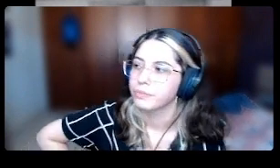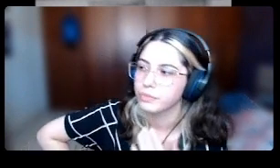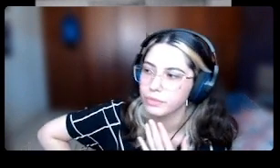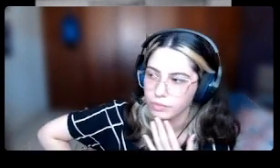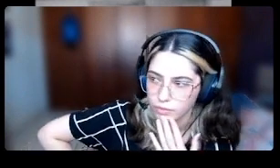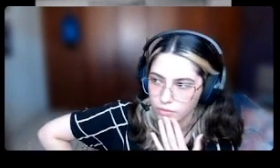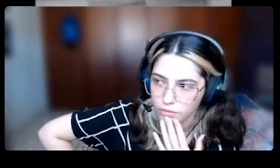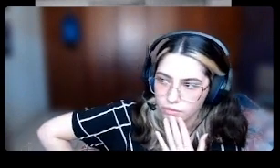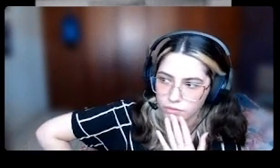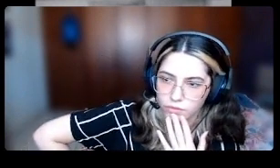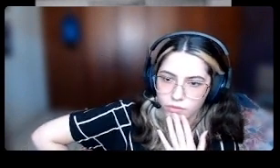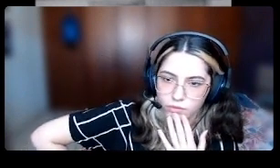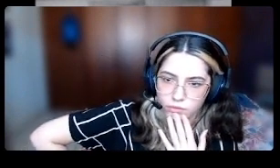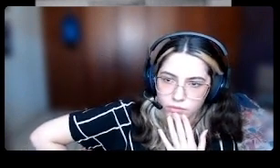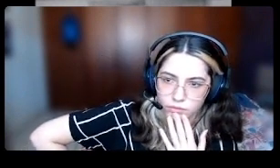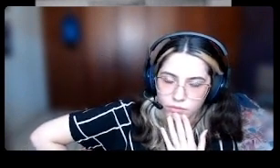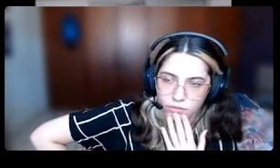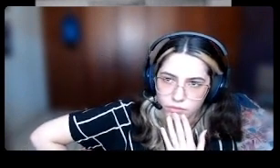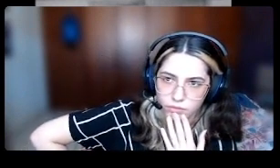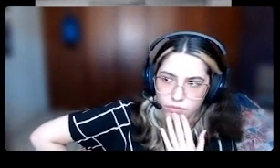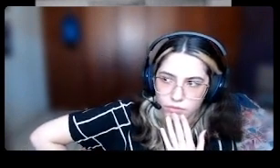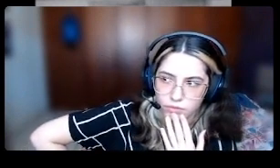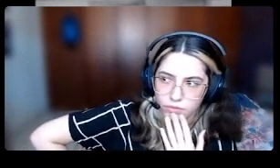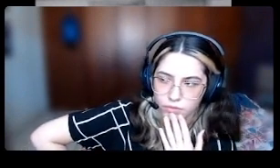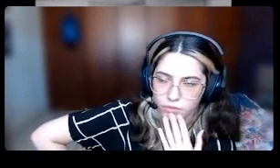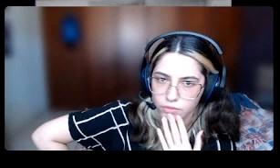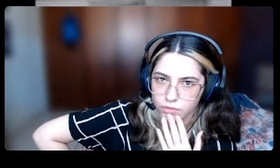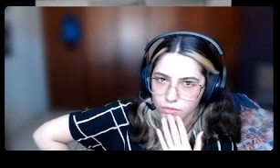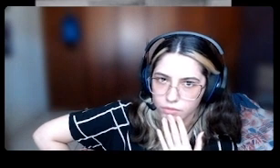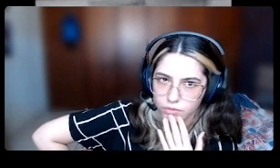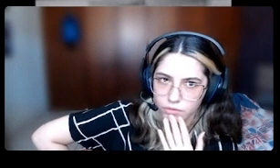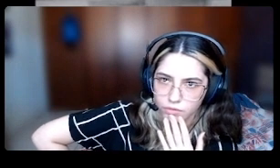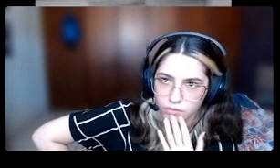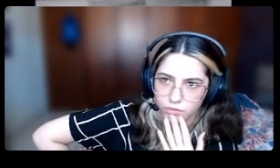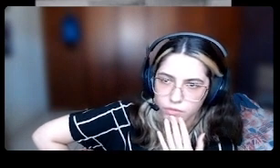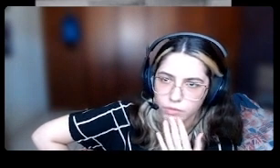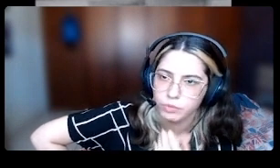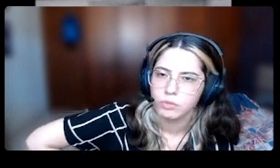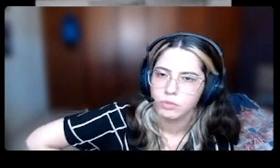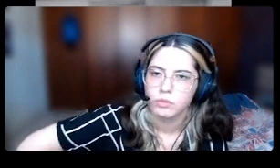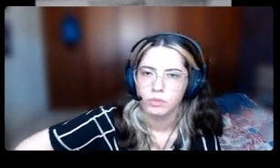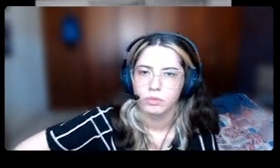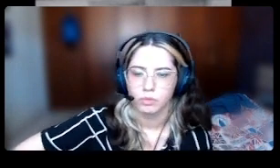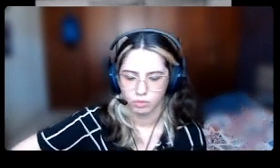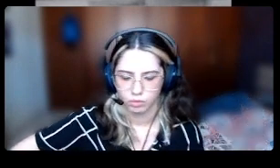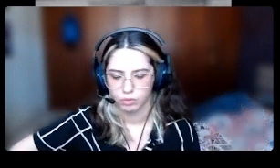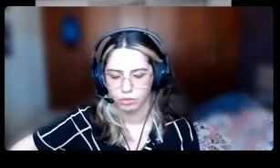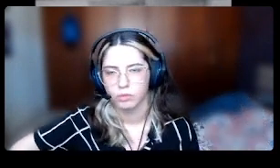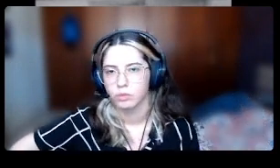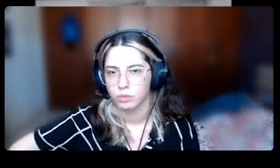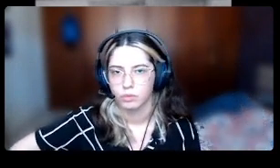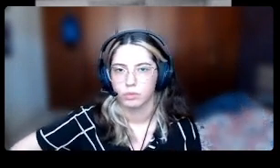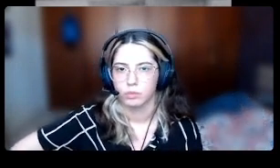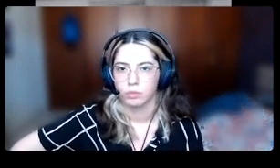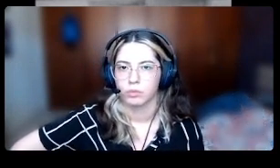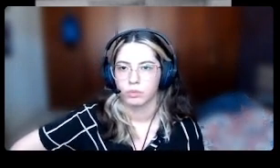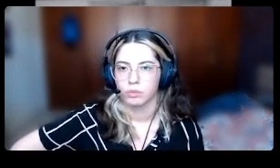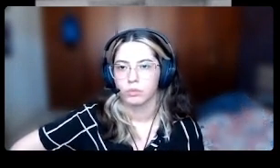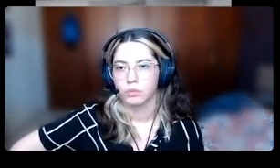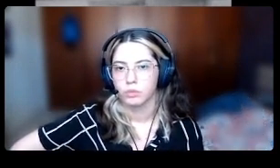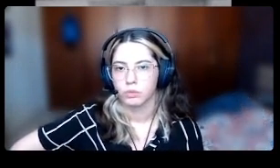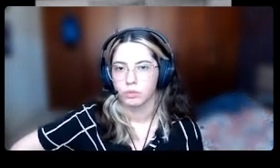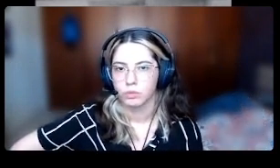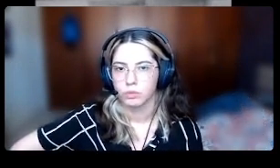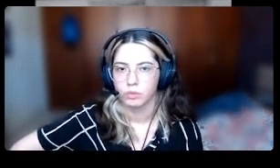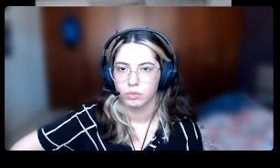que estão na tabela 4 e 5. Então, é a resistência característica aos cisalhamentos paralelo na linha de cola, que também foi feita no outro estudo. E a resistência característica à